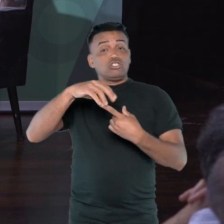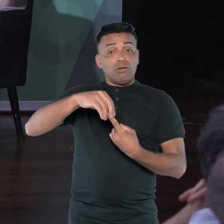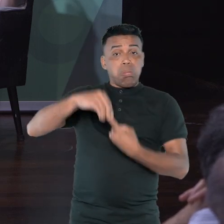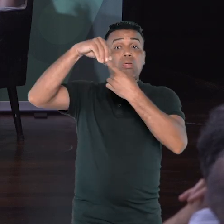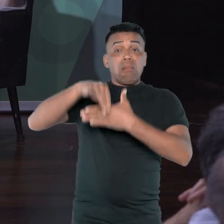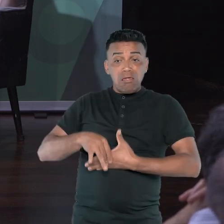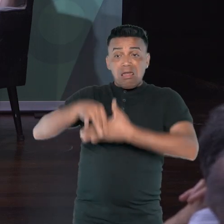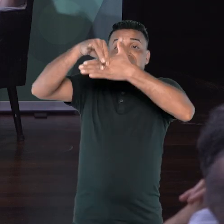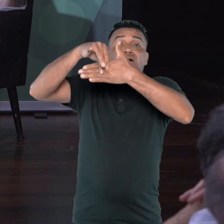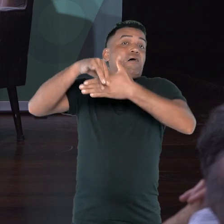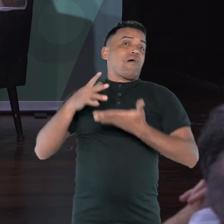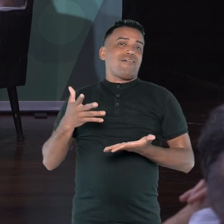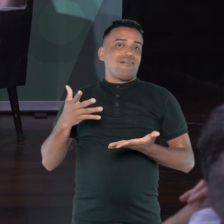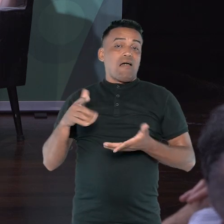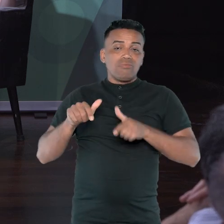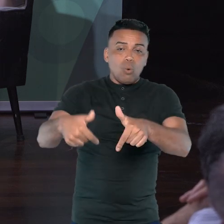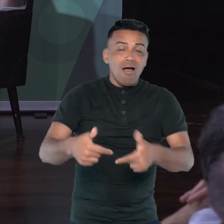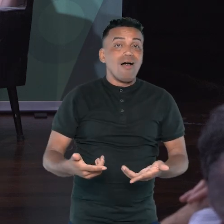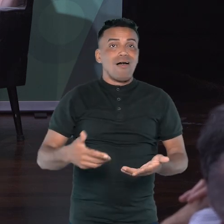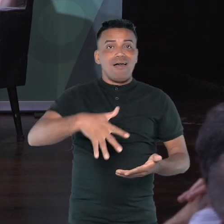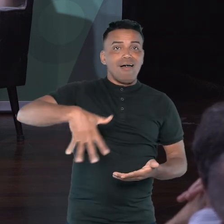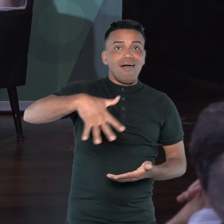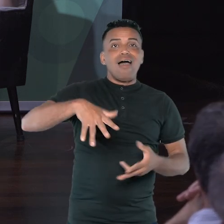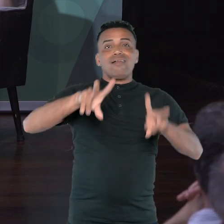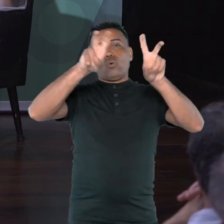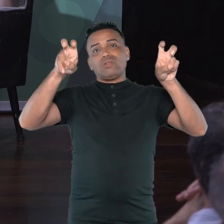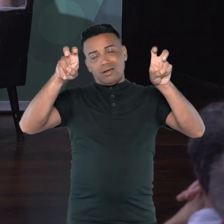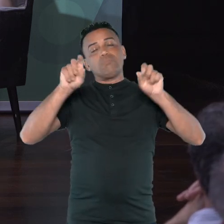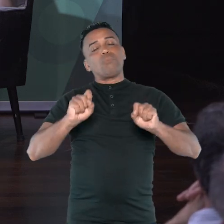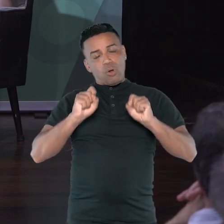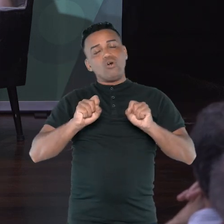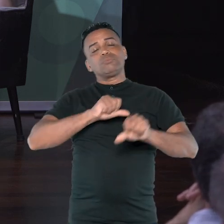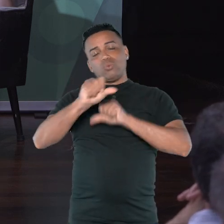né, atuar em relação ao cuidado, a gente pode fazer outras coisas com ele.